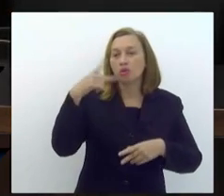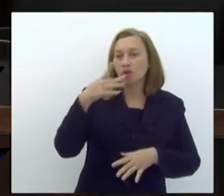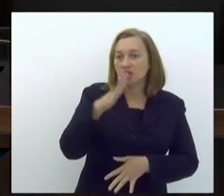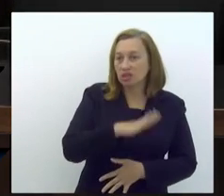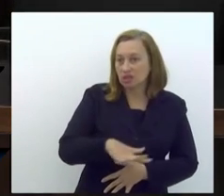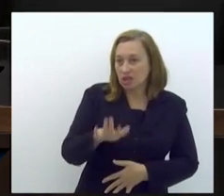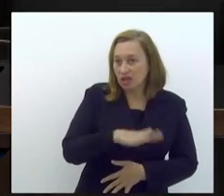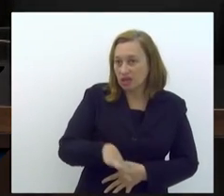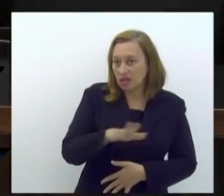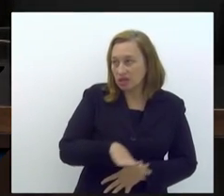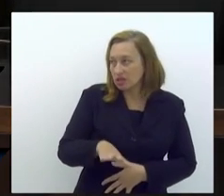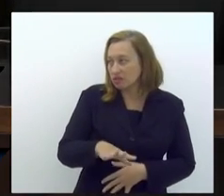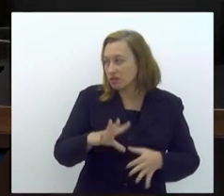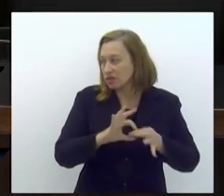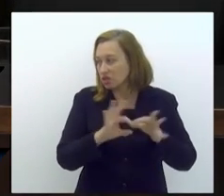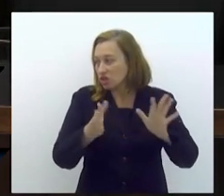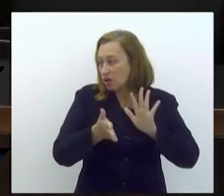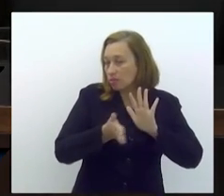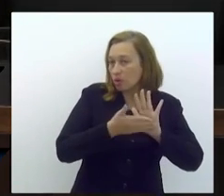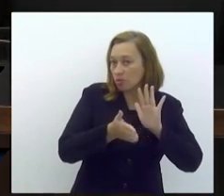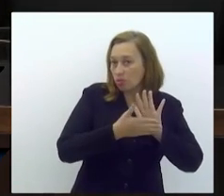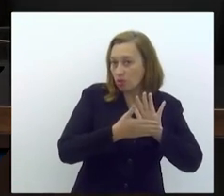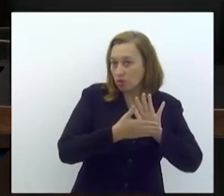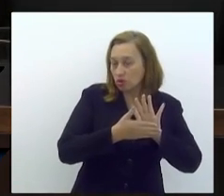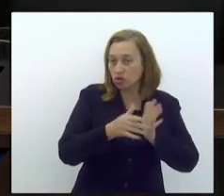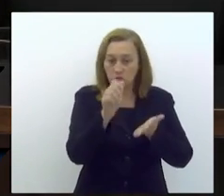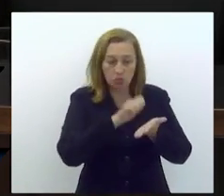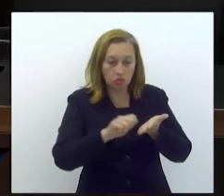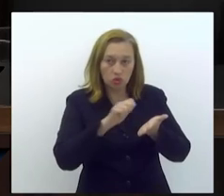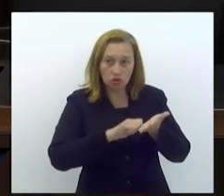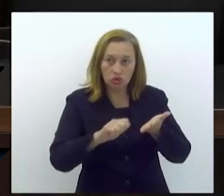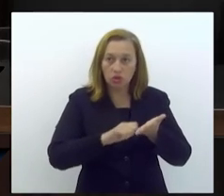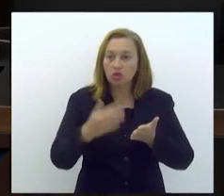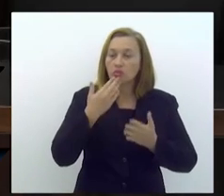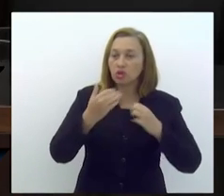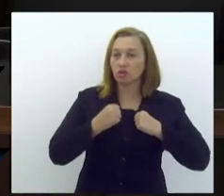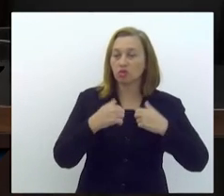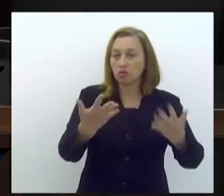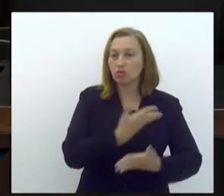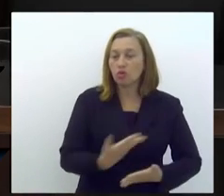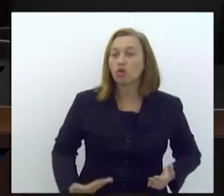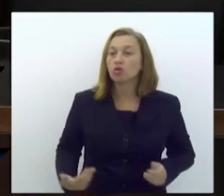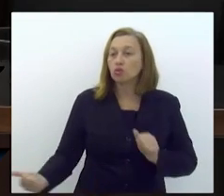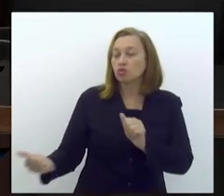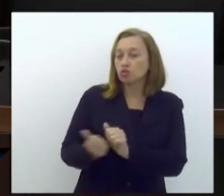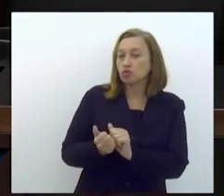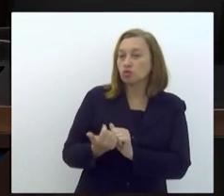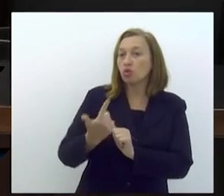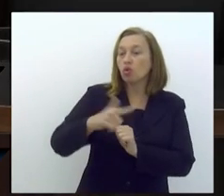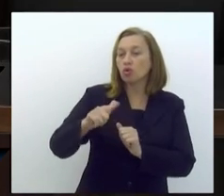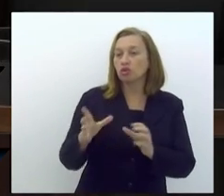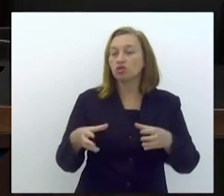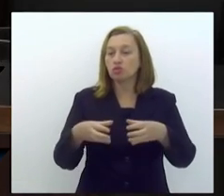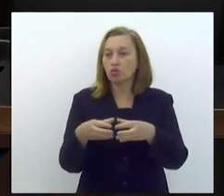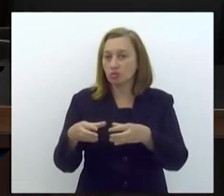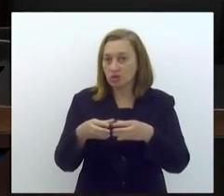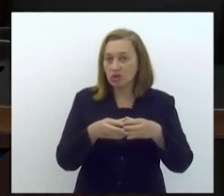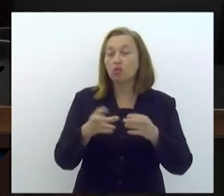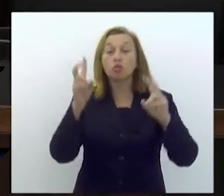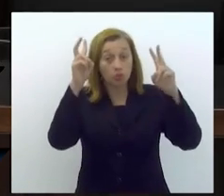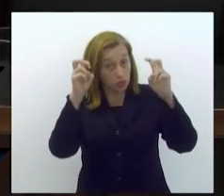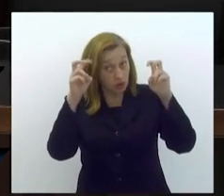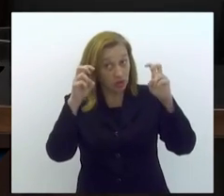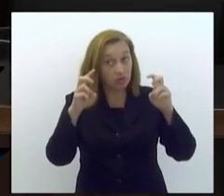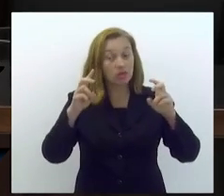aqui a gente já vai deixar aí a proposta vou fazer por escrito num pedido de audiência pública em conjunto com algumas outras comissões porque o tema